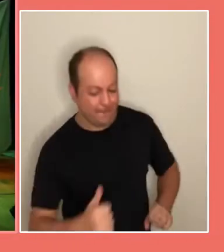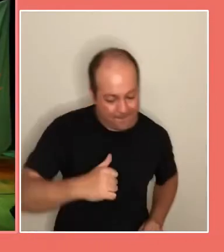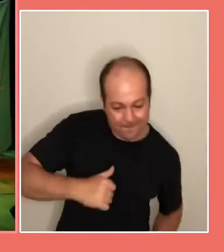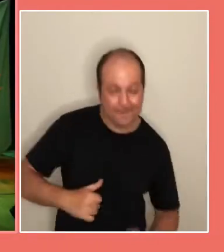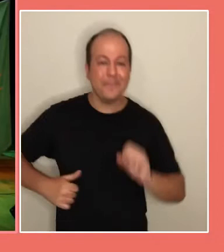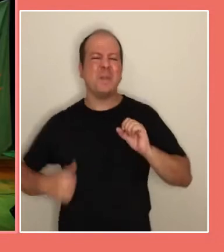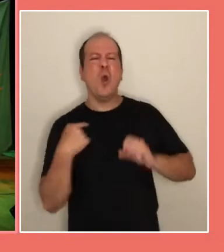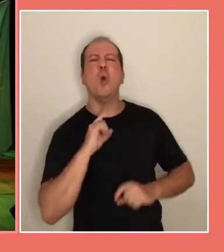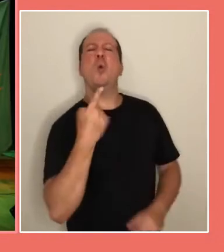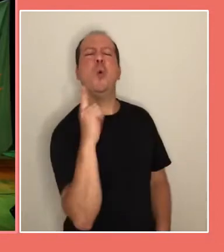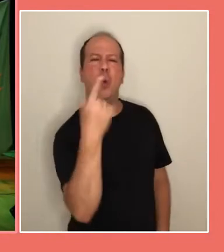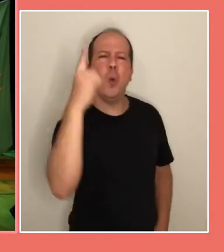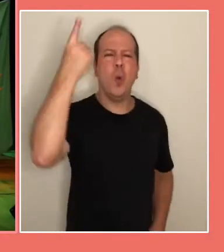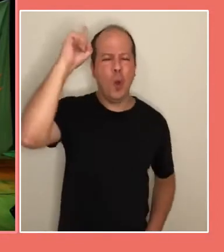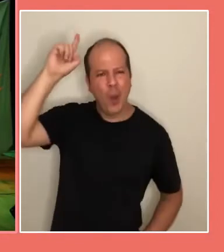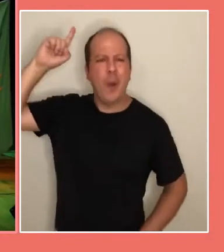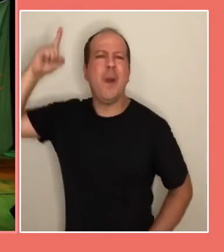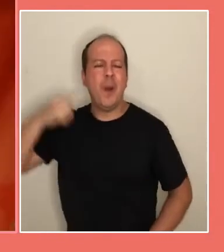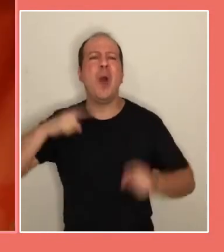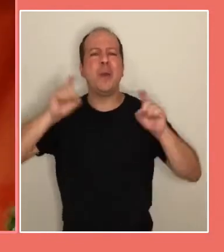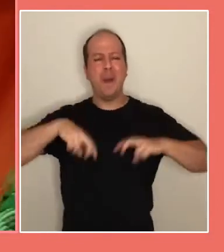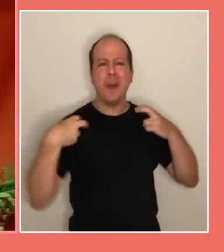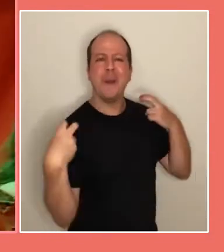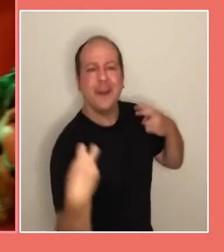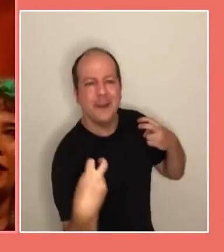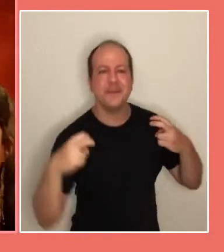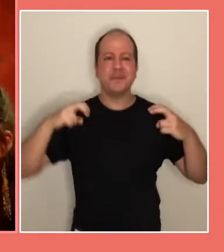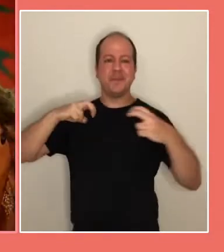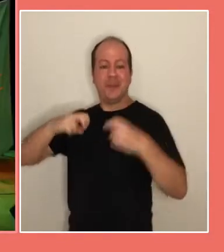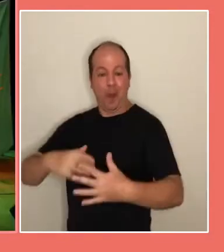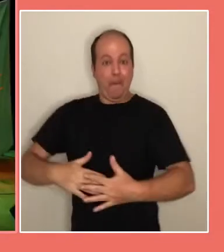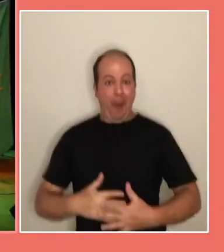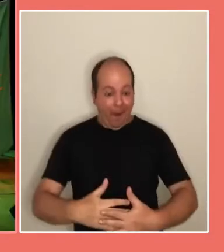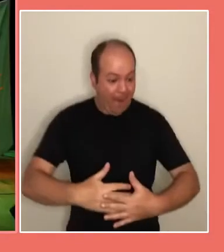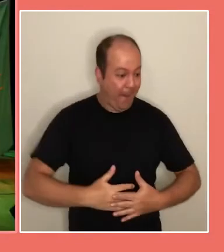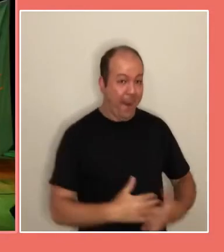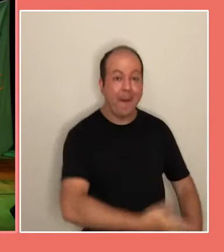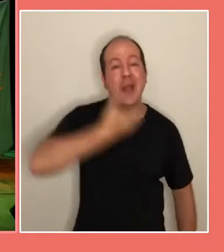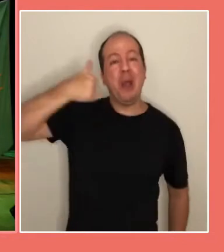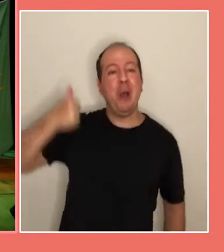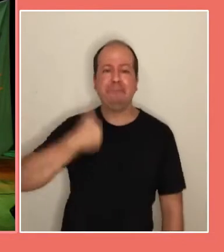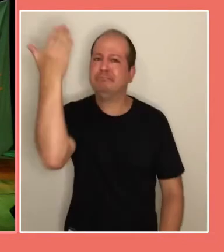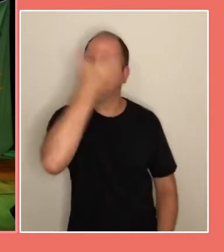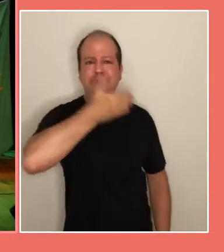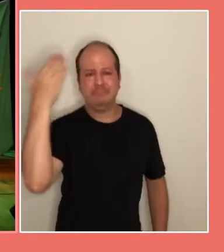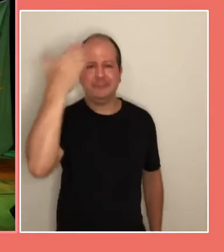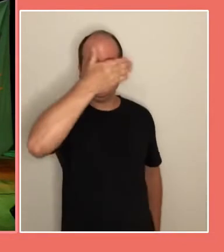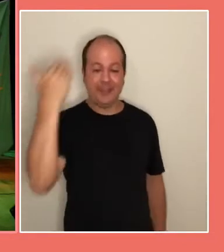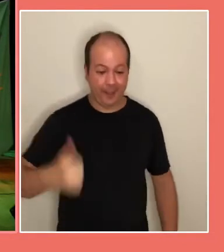confins no Cafundó, Catopé, Catumbi, Maculê. Nunca mais vi ninguém dançar melhor.